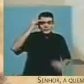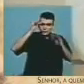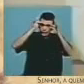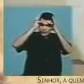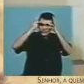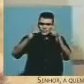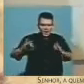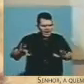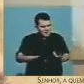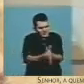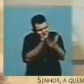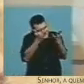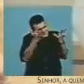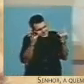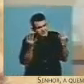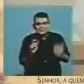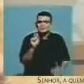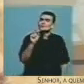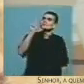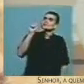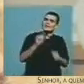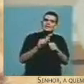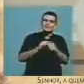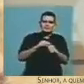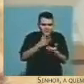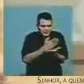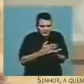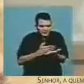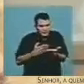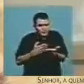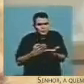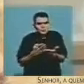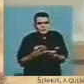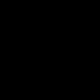as maravilhas que operastes no início da pregação do Evangelho.